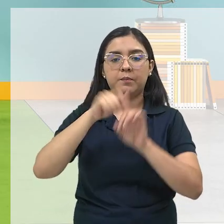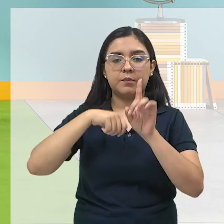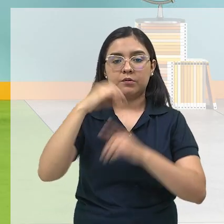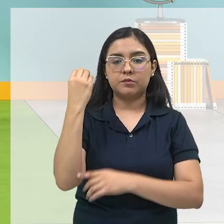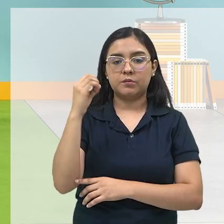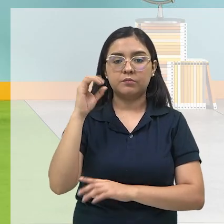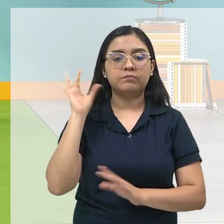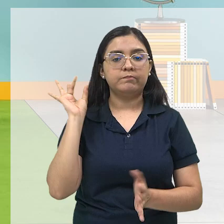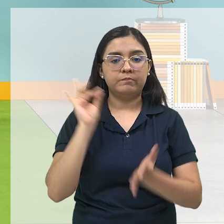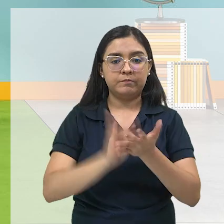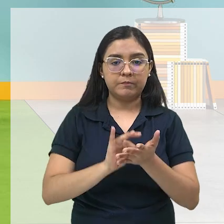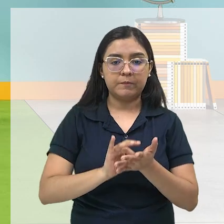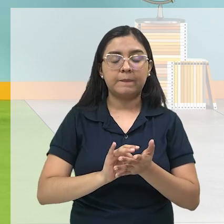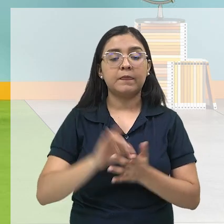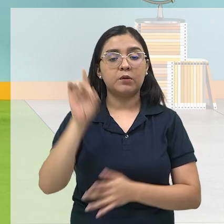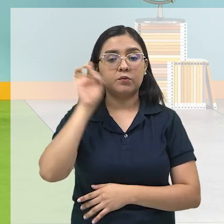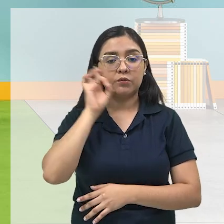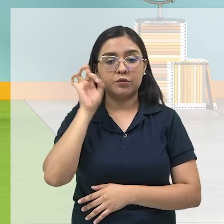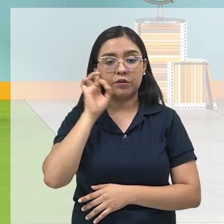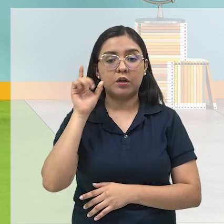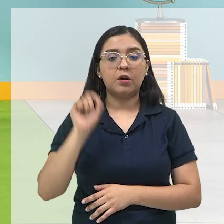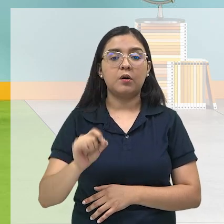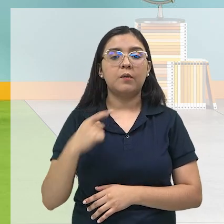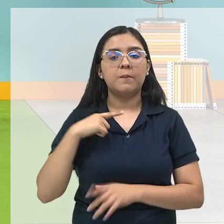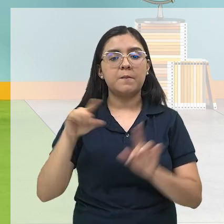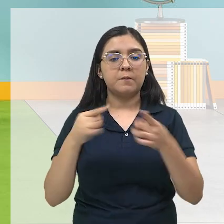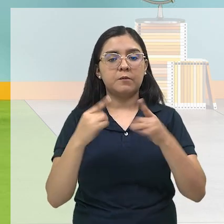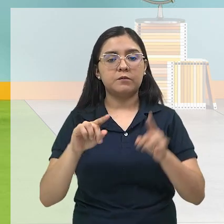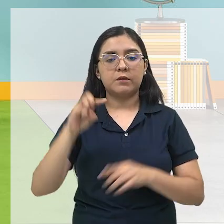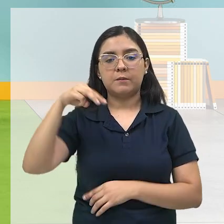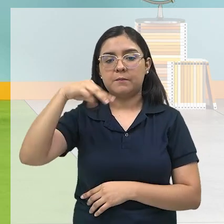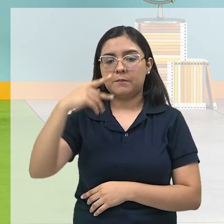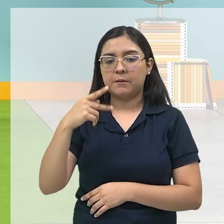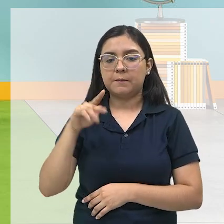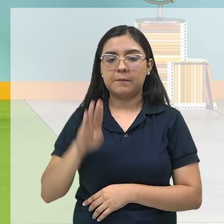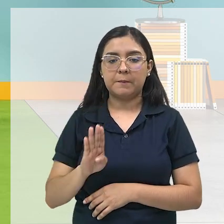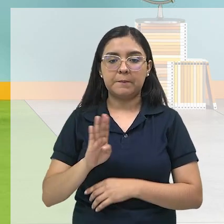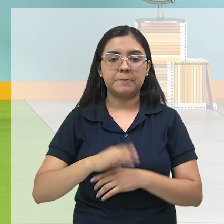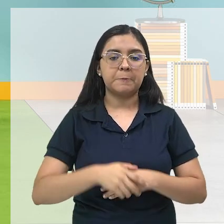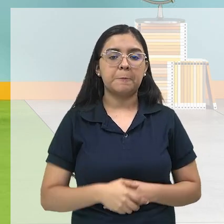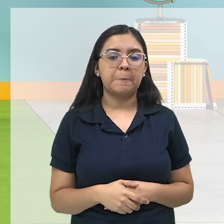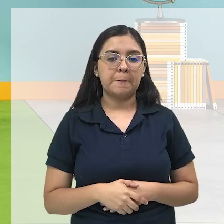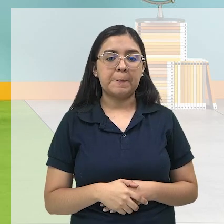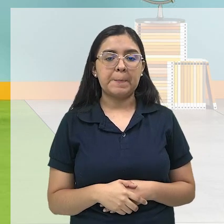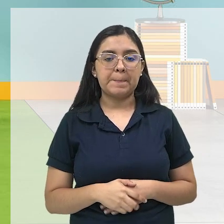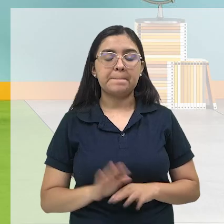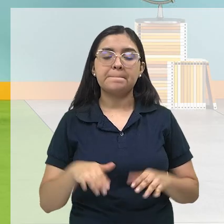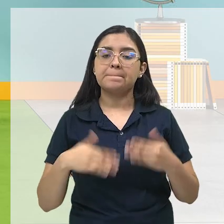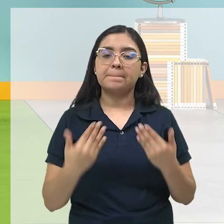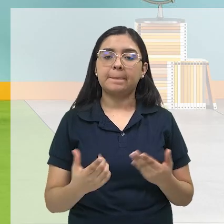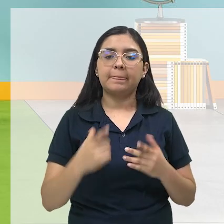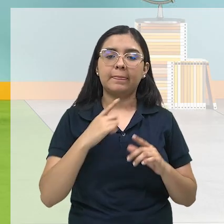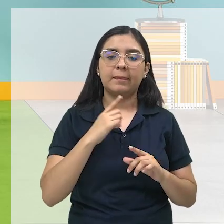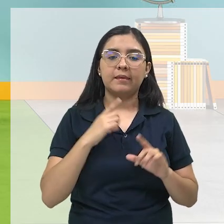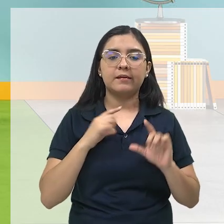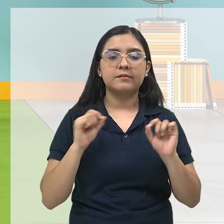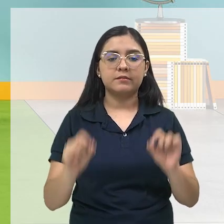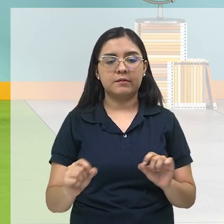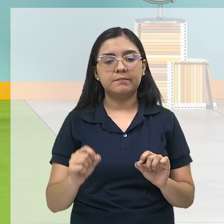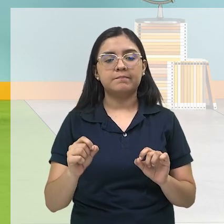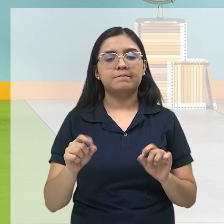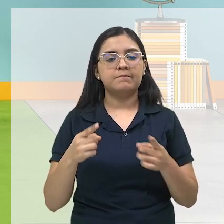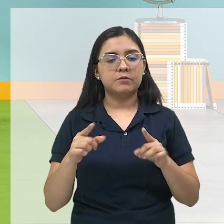outubro reconhecido como o Dia da Música Popular Brasileira. Essa música que carrega a